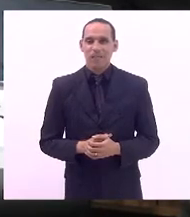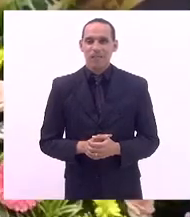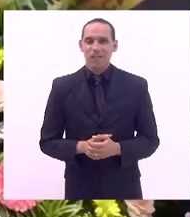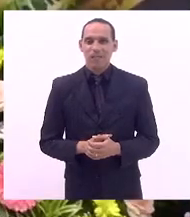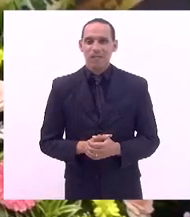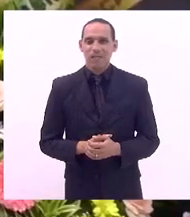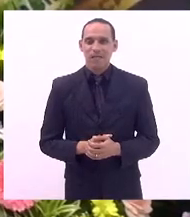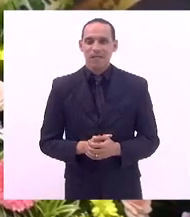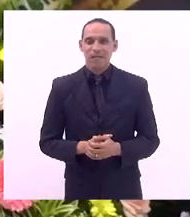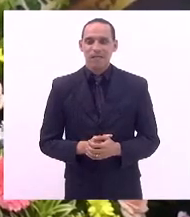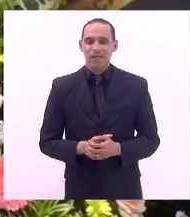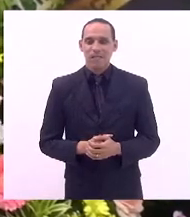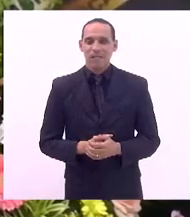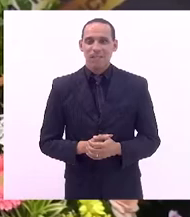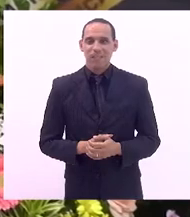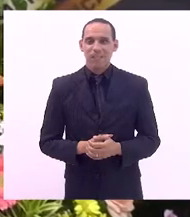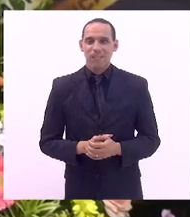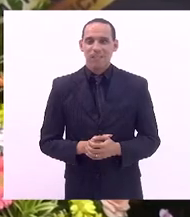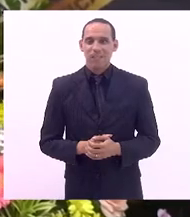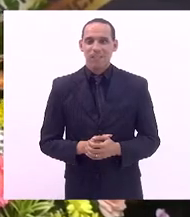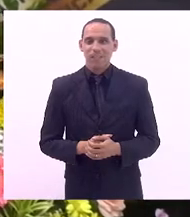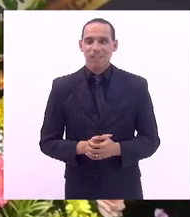E aí